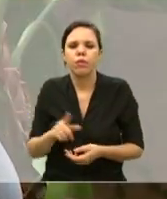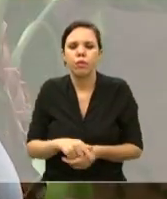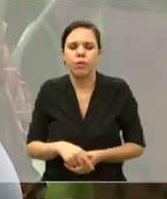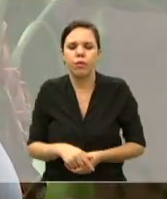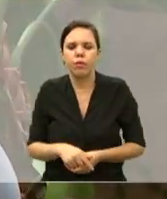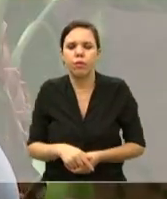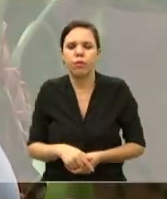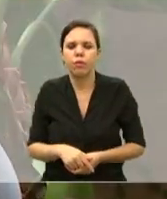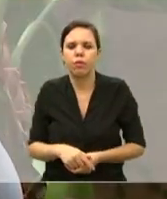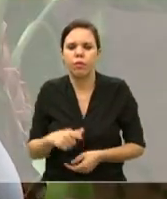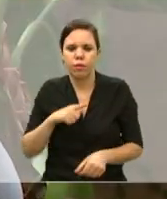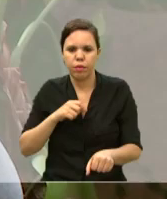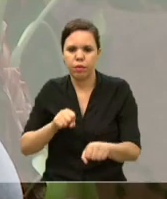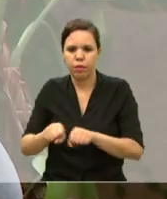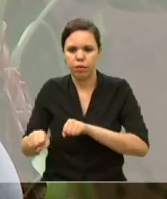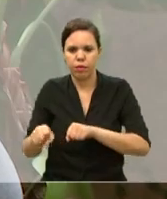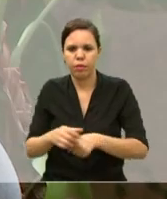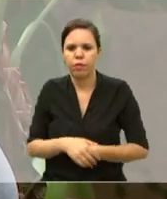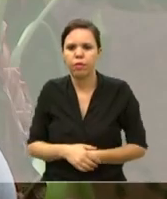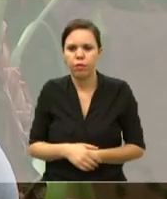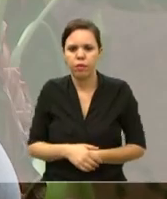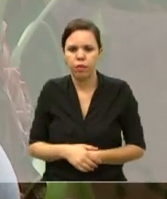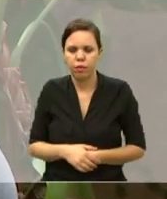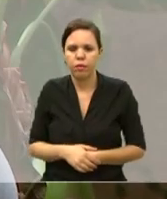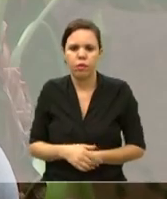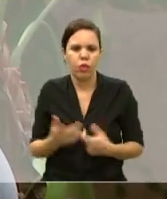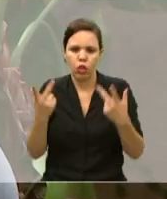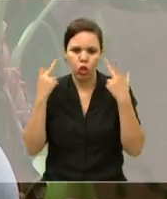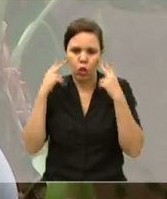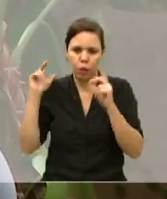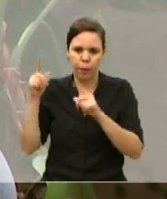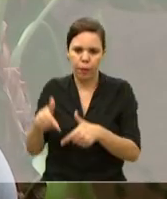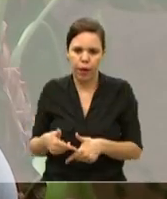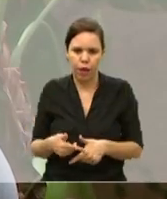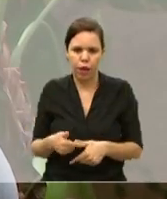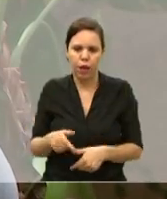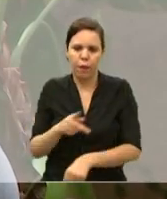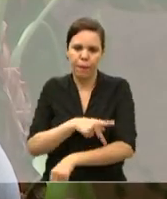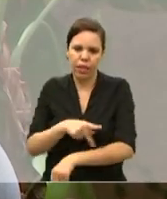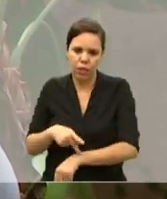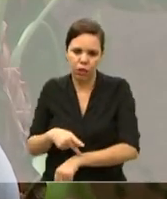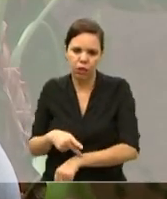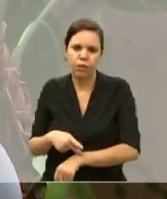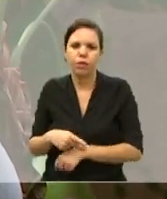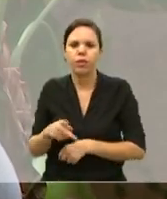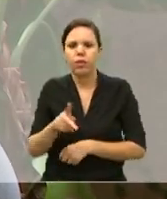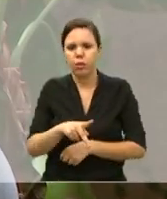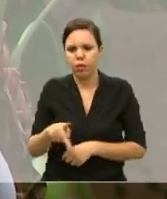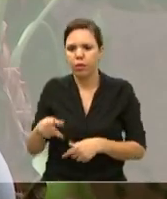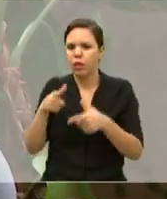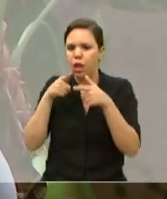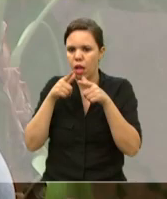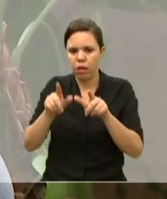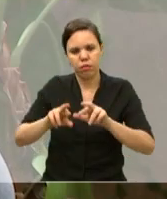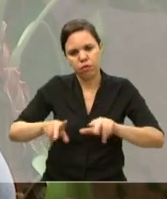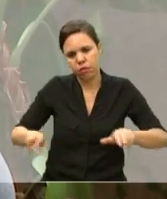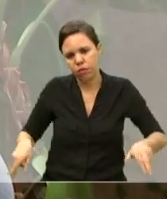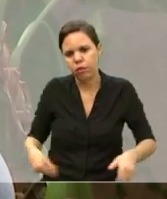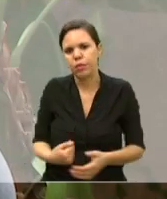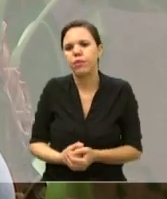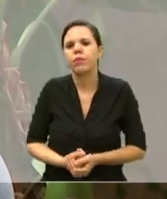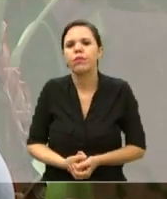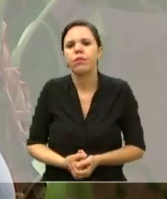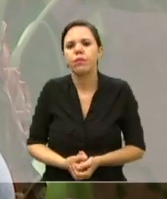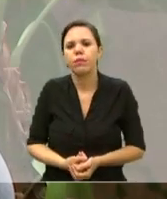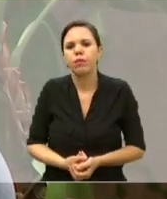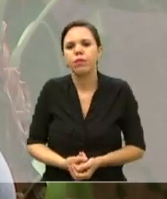têm a formação formal, digamos assim, né? Então são pedagogos, são professores de línguas, têm